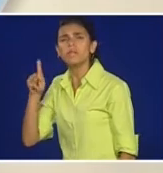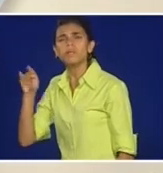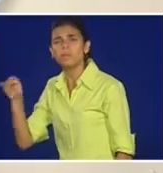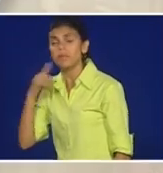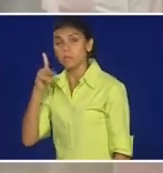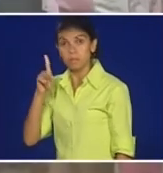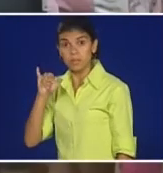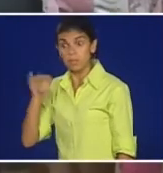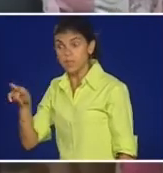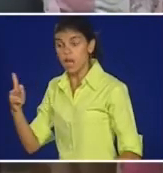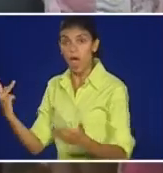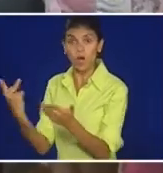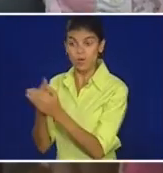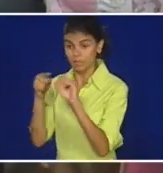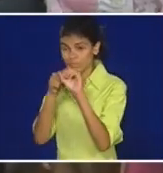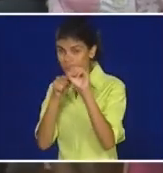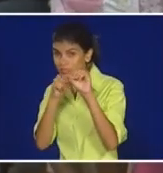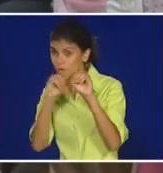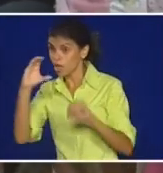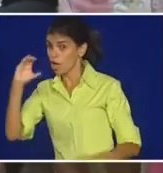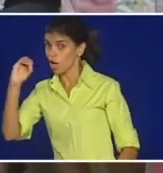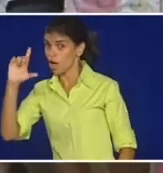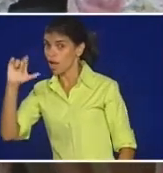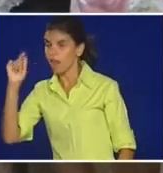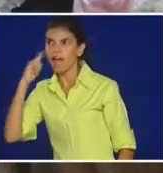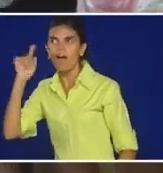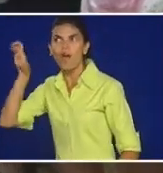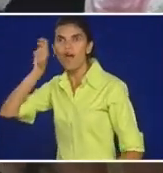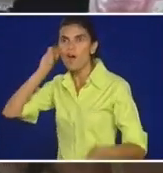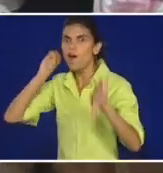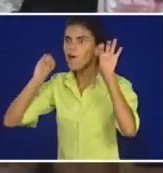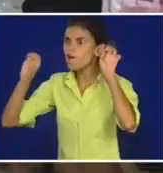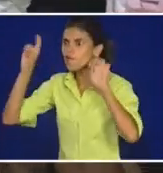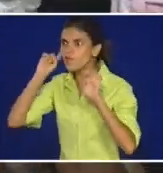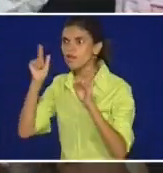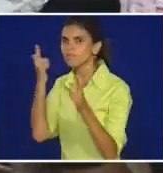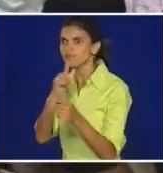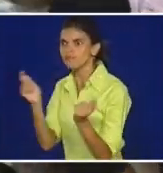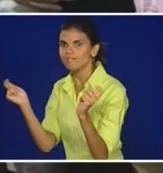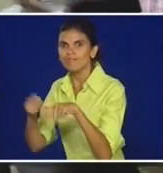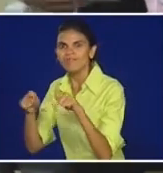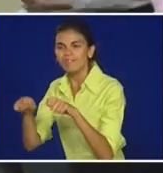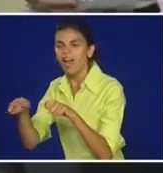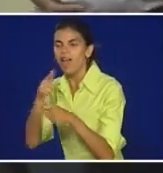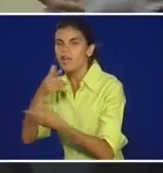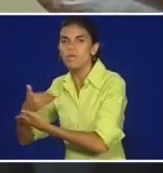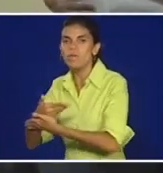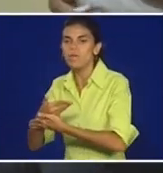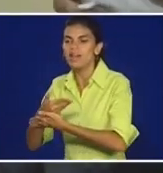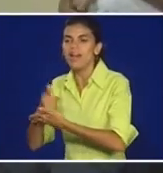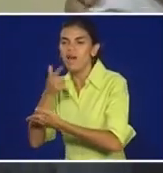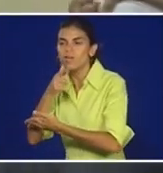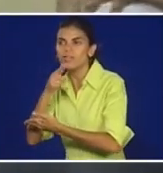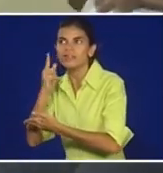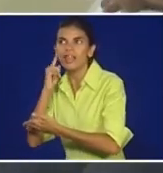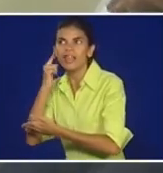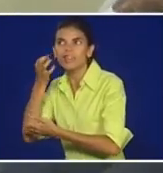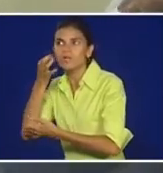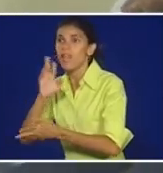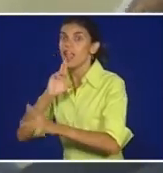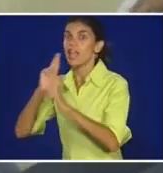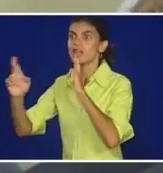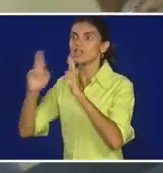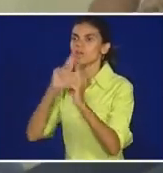pi, pi, pi. Se a cóclea, que é o órgão que faz a gente ouvir, estiver íntegro e funcionando, ele emite um som